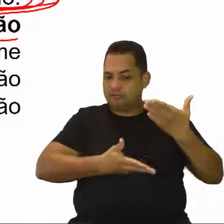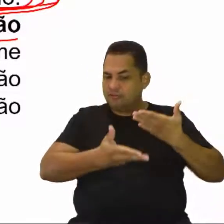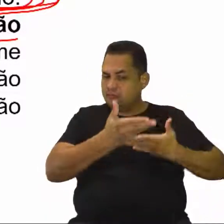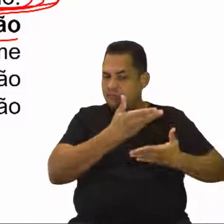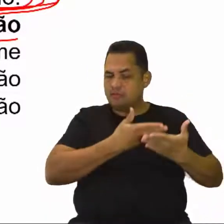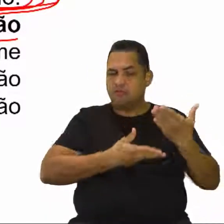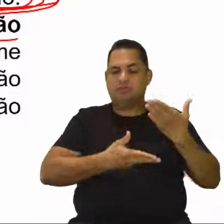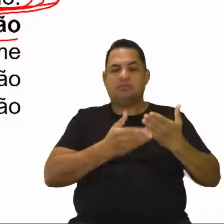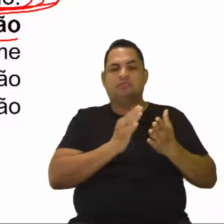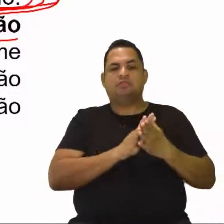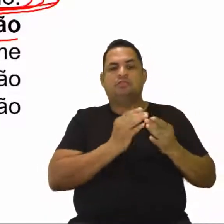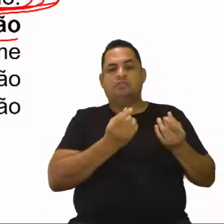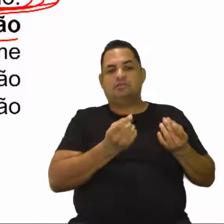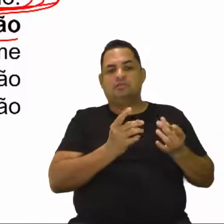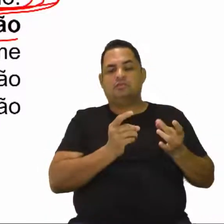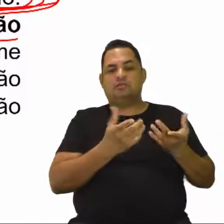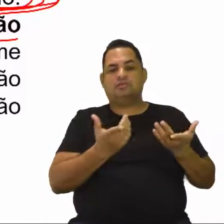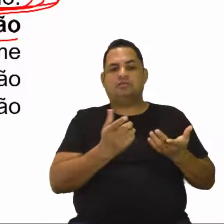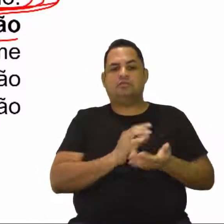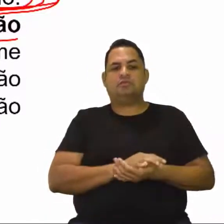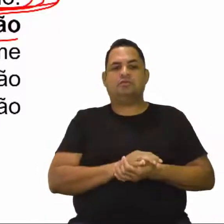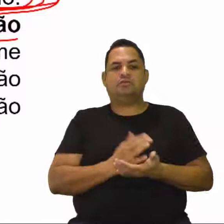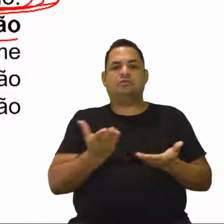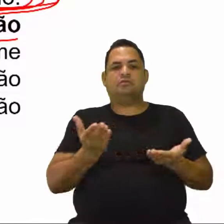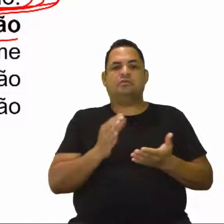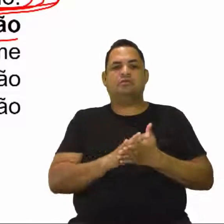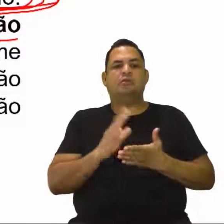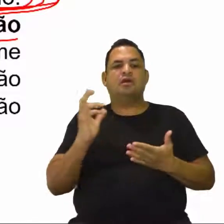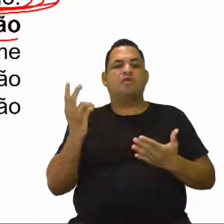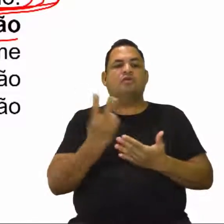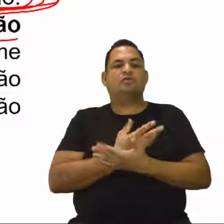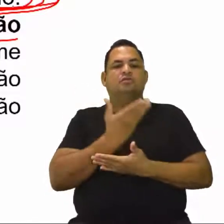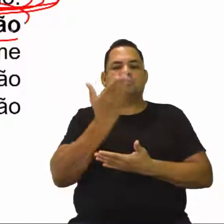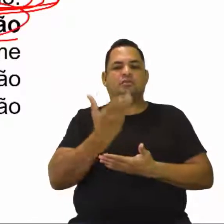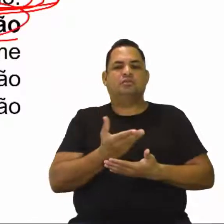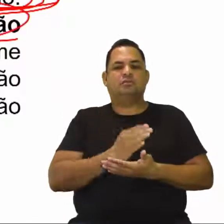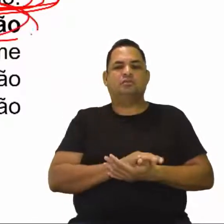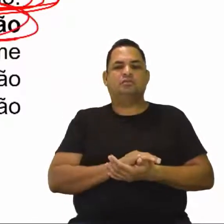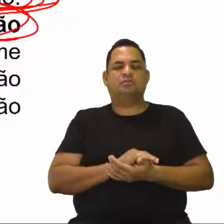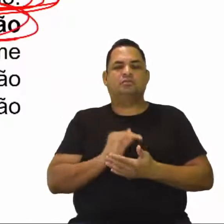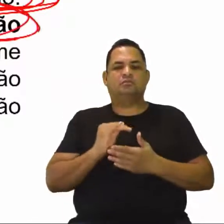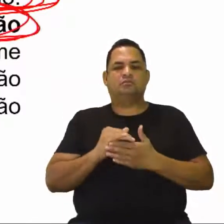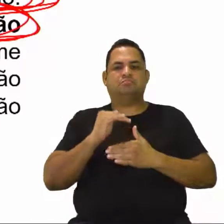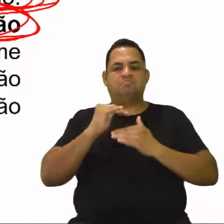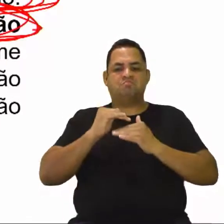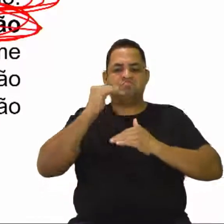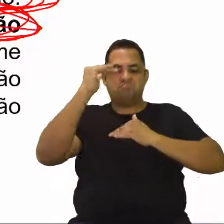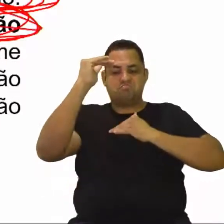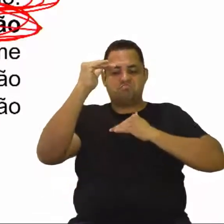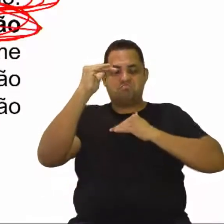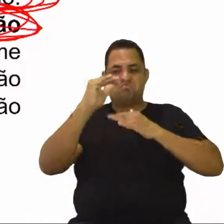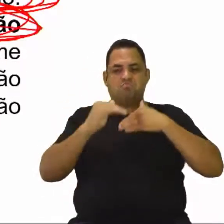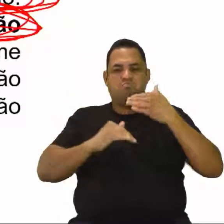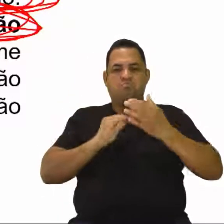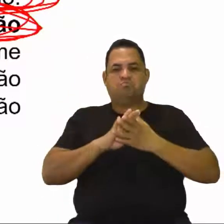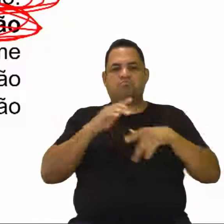preço razoável do que eu perder. É isso que vai acontecer aqui, aluno. Essa